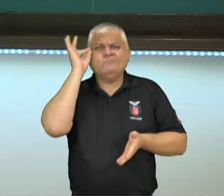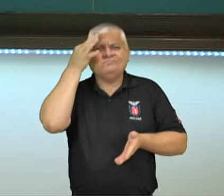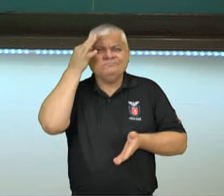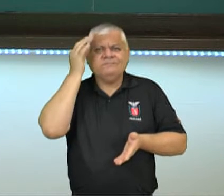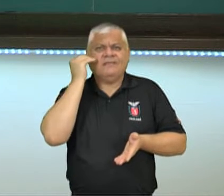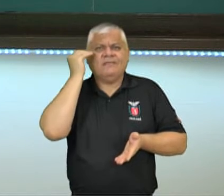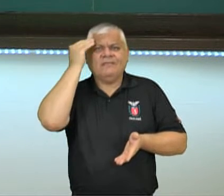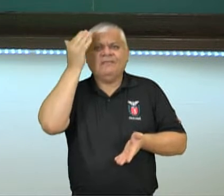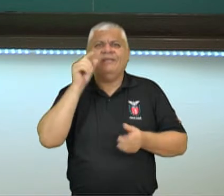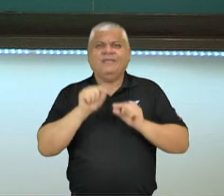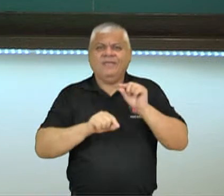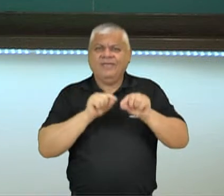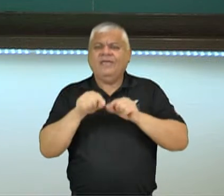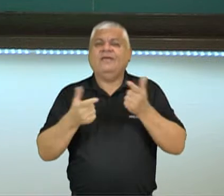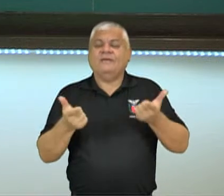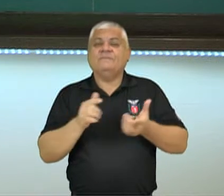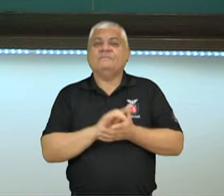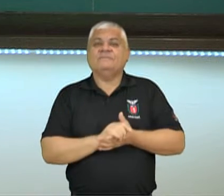que nós chamamos de